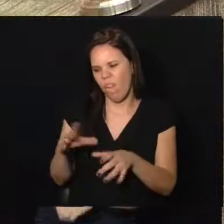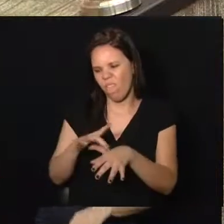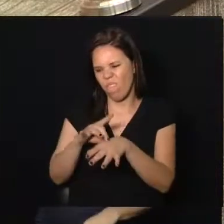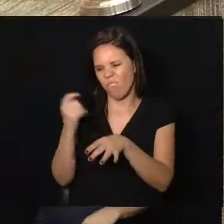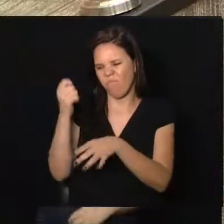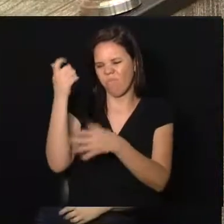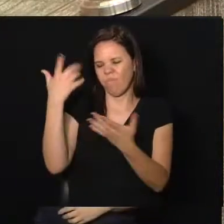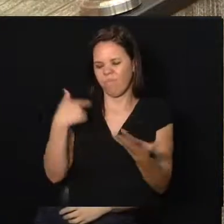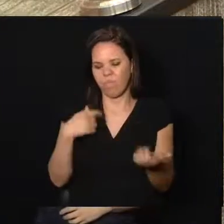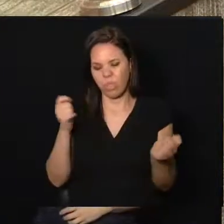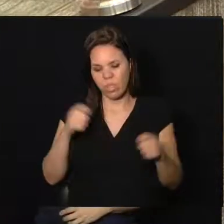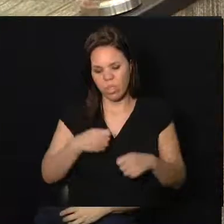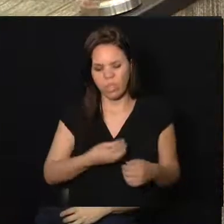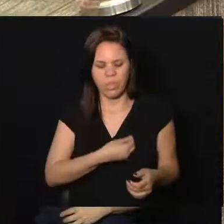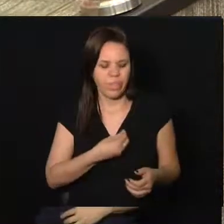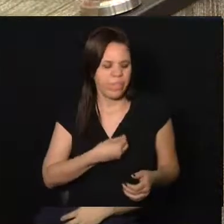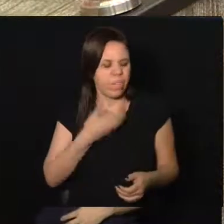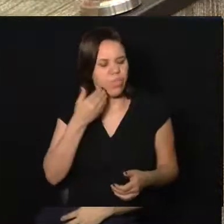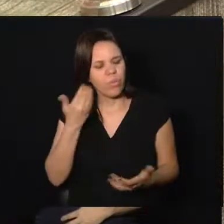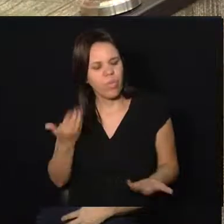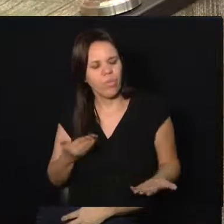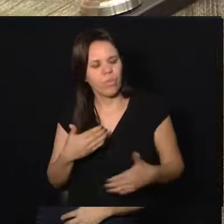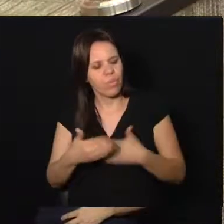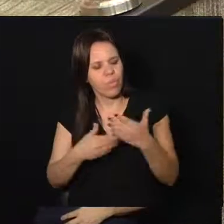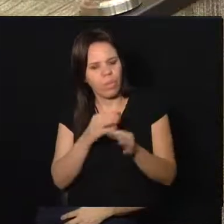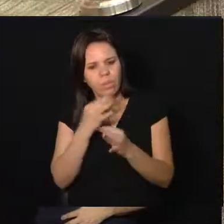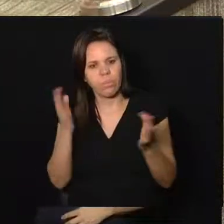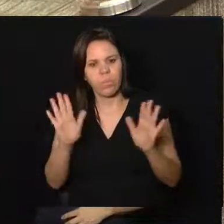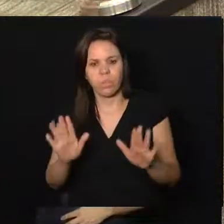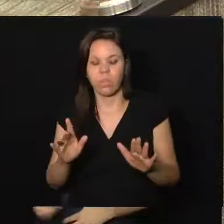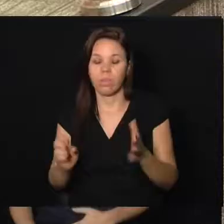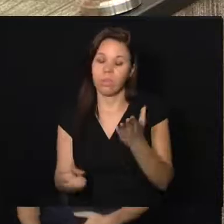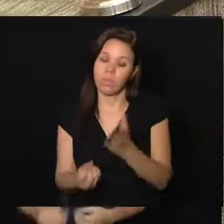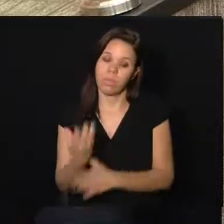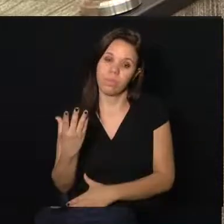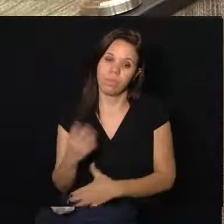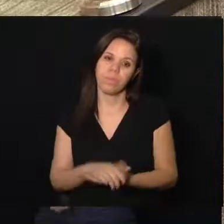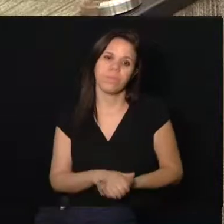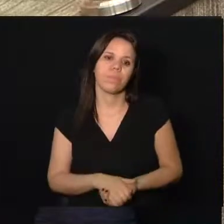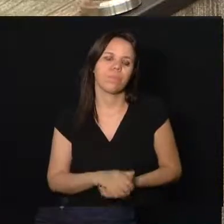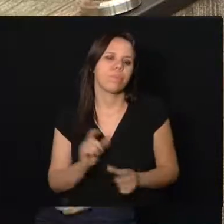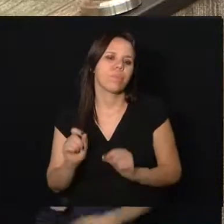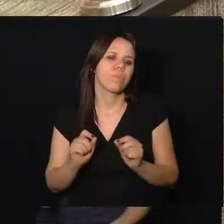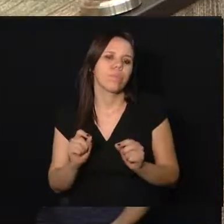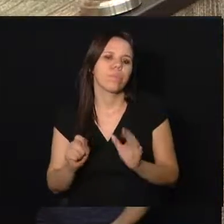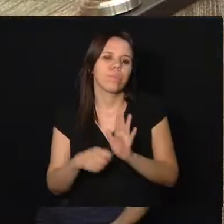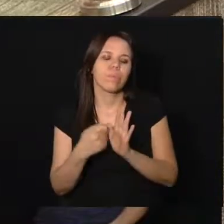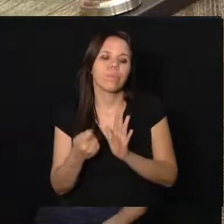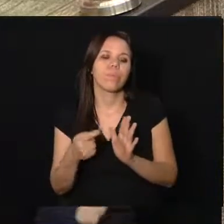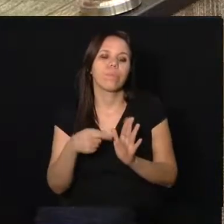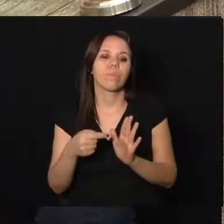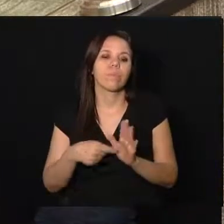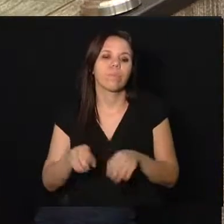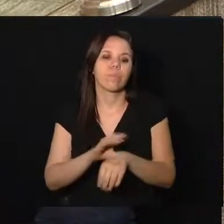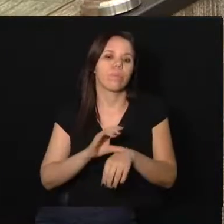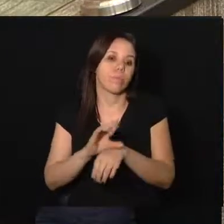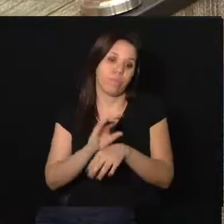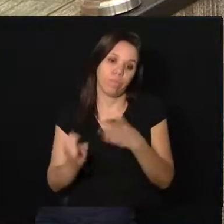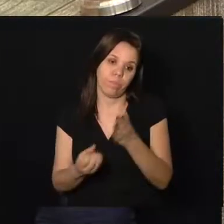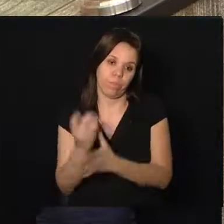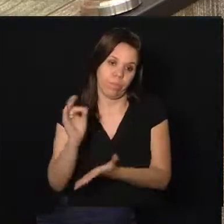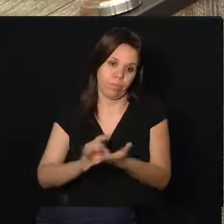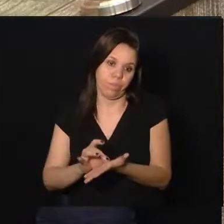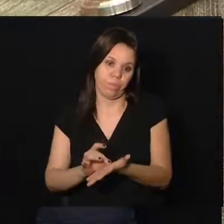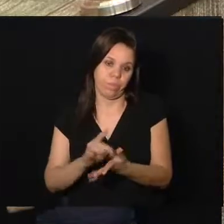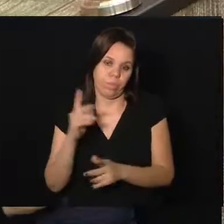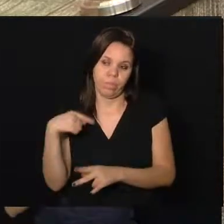viver, usufruir das suas vidas com plenitude. Agora, para isso acontecer, né, o que está escrito na Constituição tem que virar realidade, que é a gente,